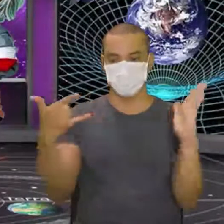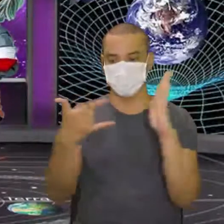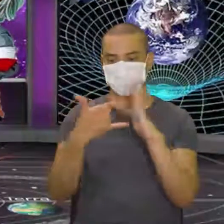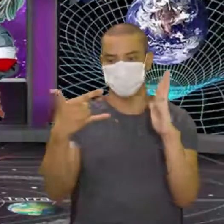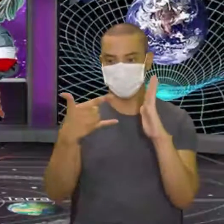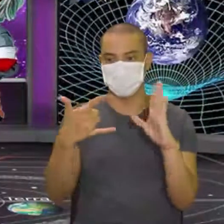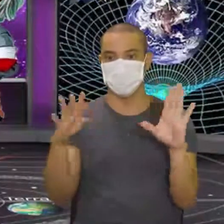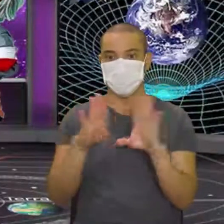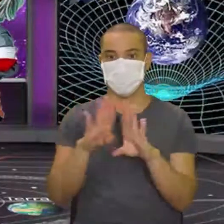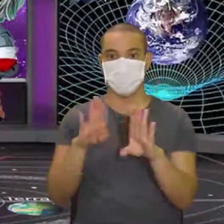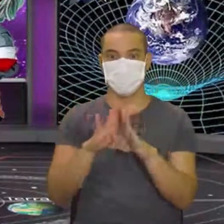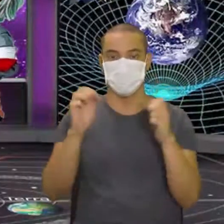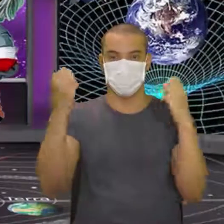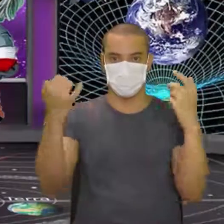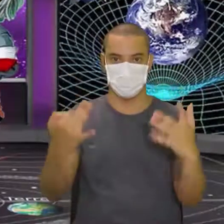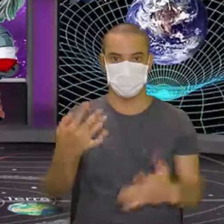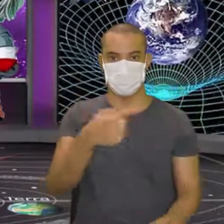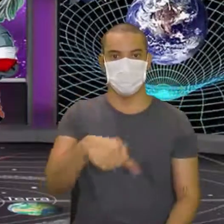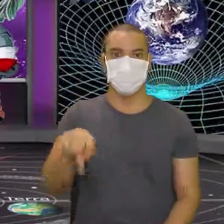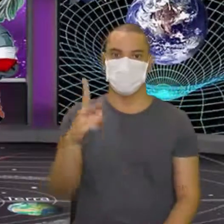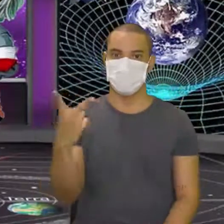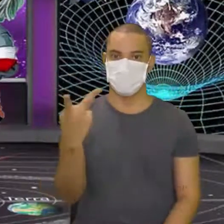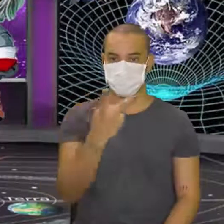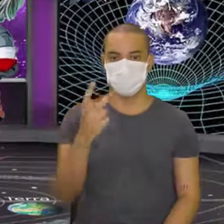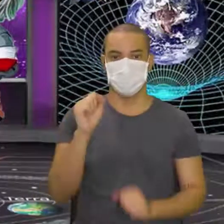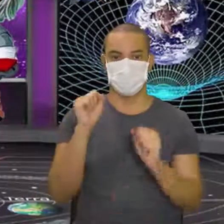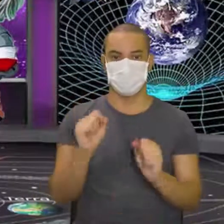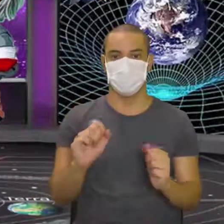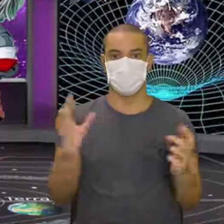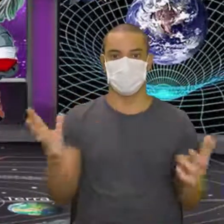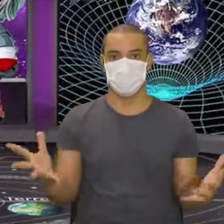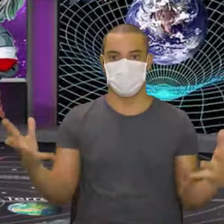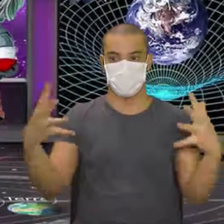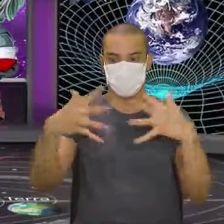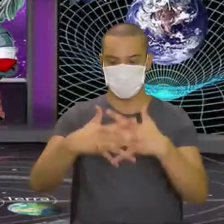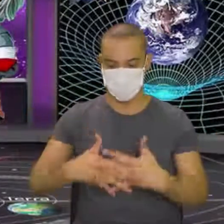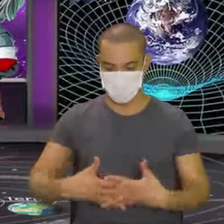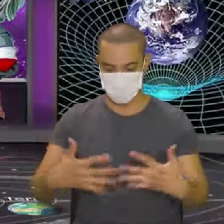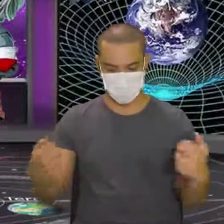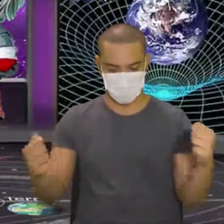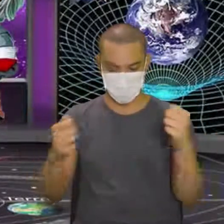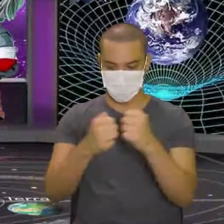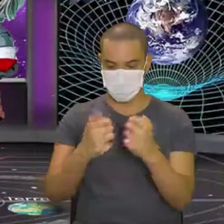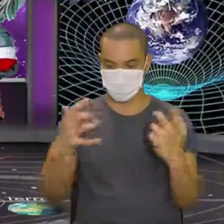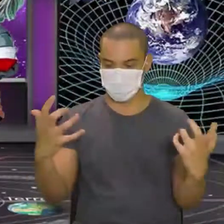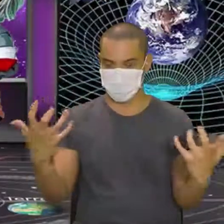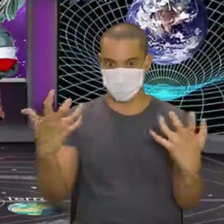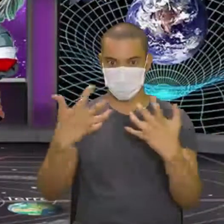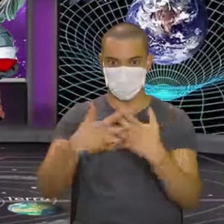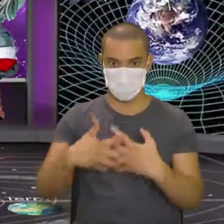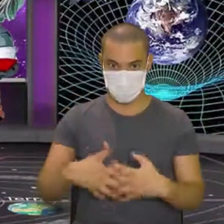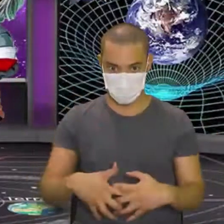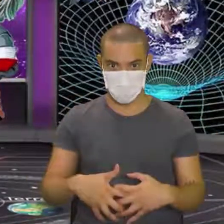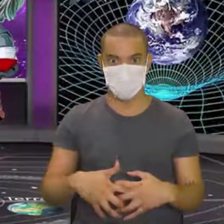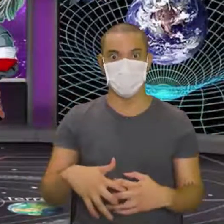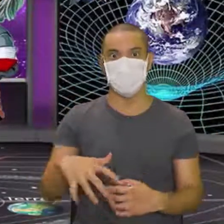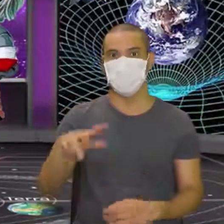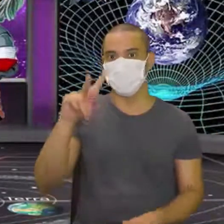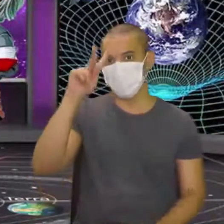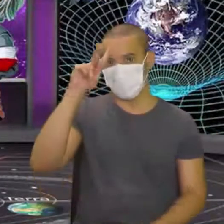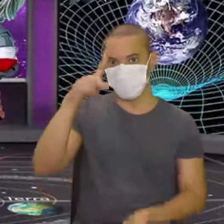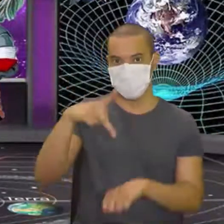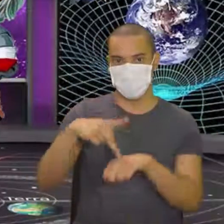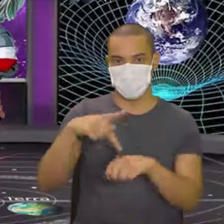vocês que esses dois fenômenos podem unir-se em um só. De que forma? Oersted descobriu